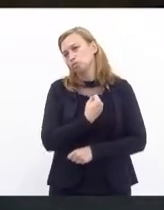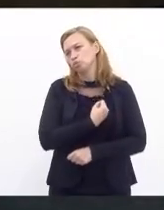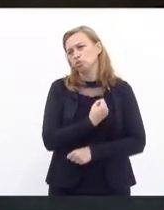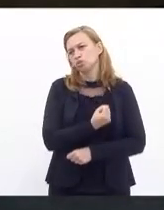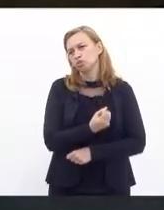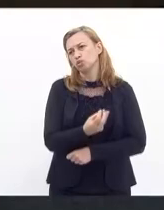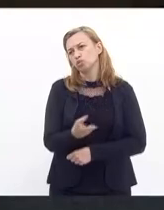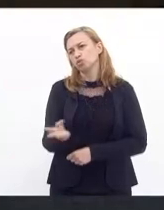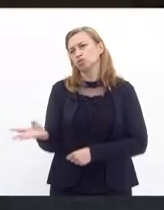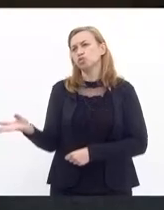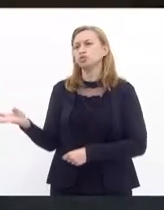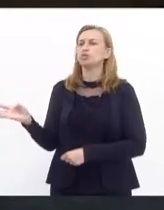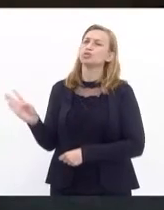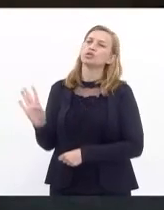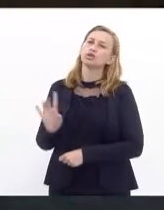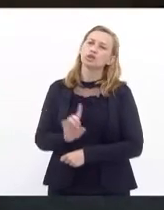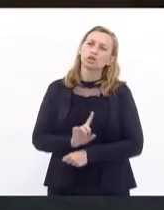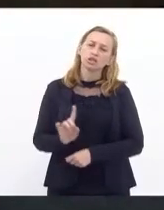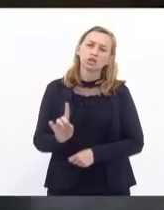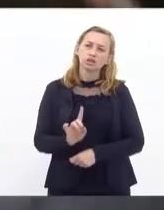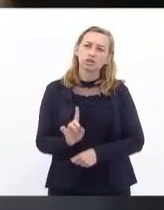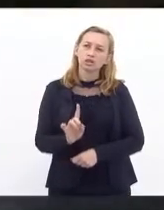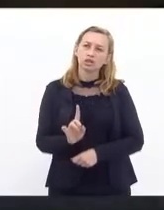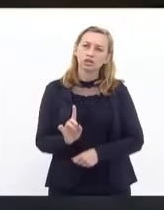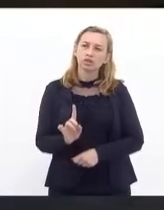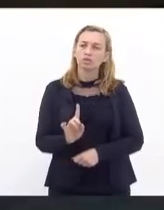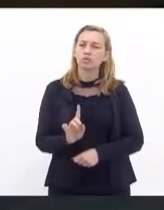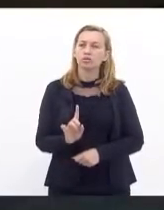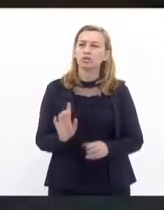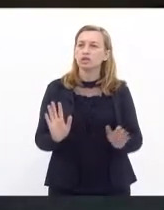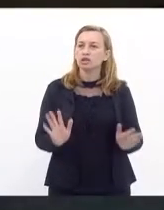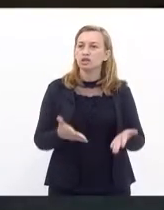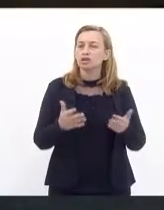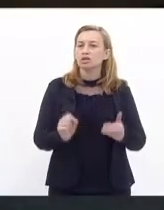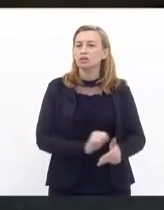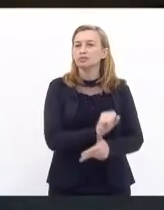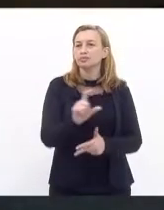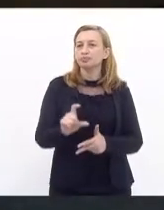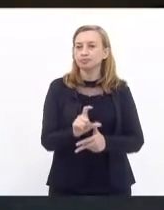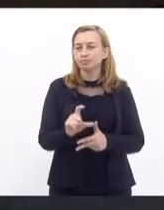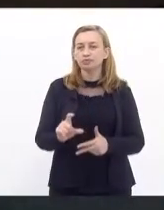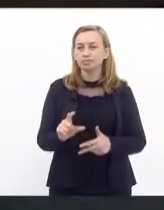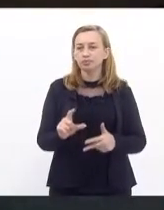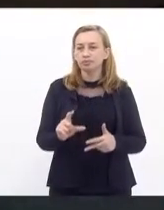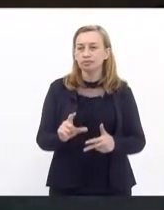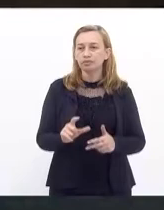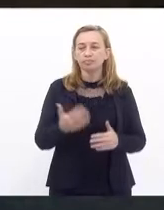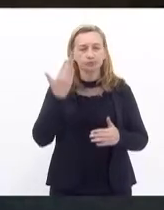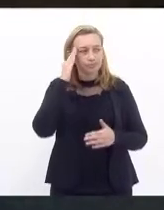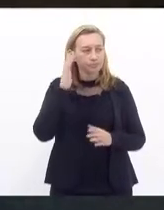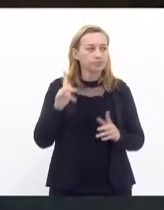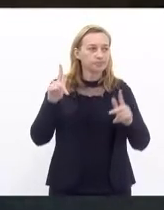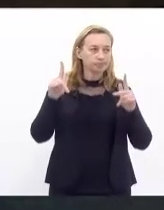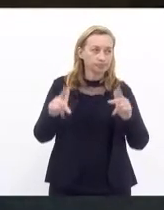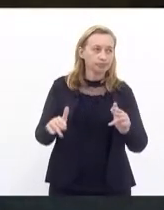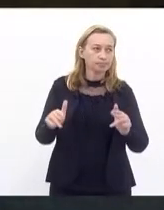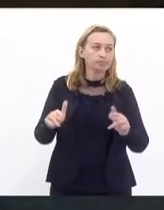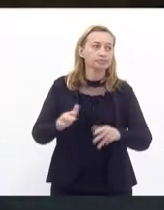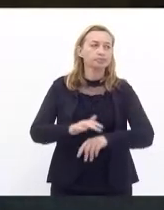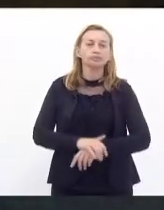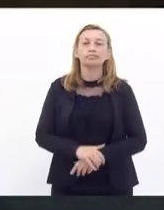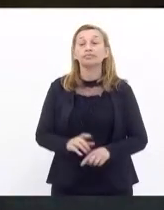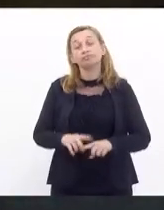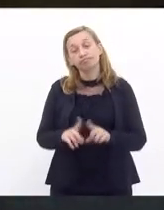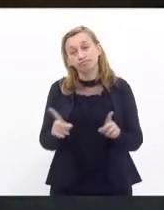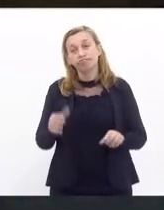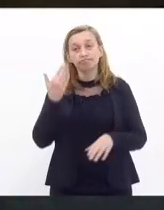projetos que não foram de iniciativa do Poder Executivo, com o mesmo entendimento, com o mesmo viés,